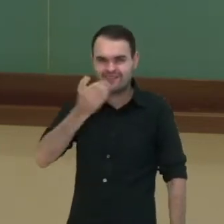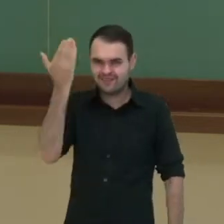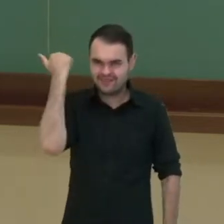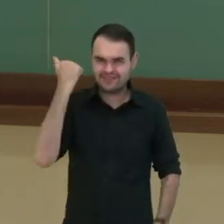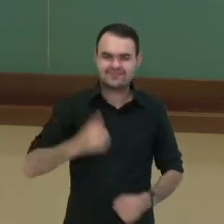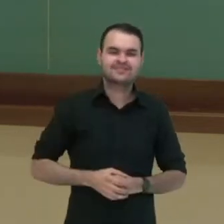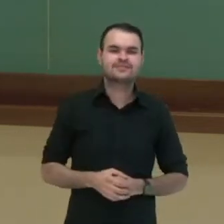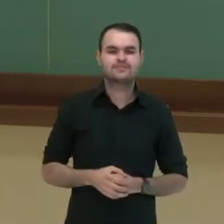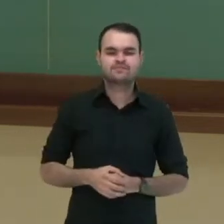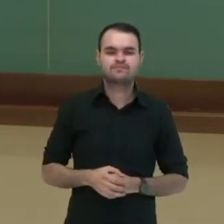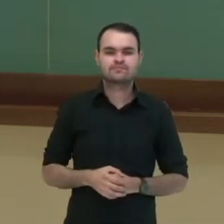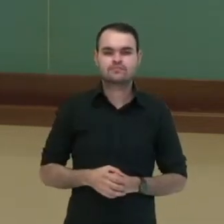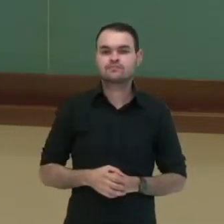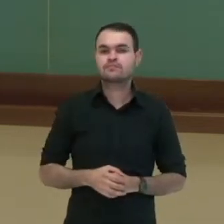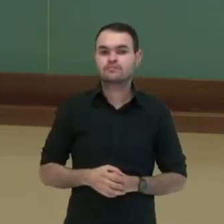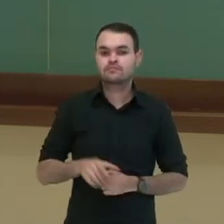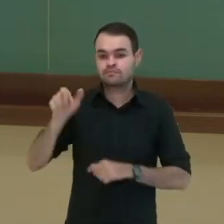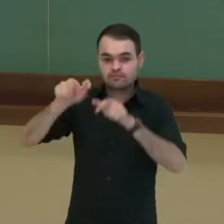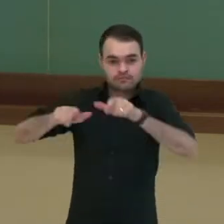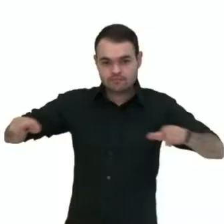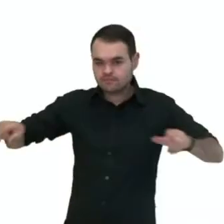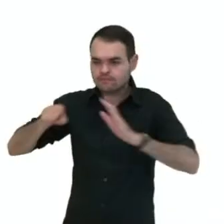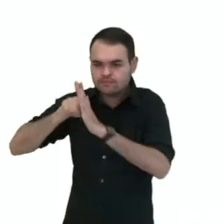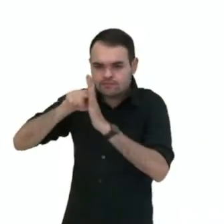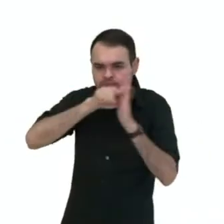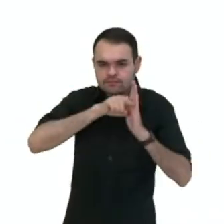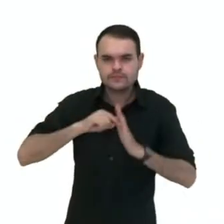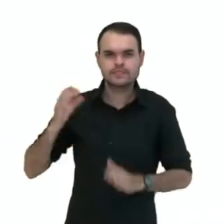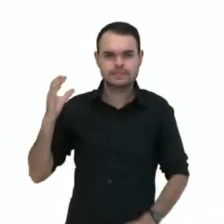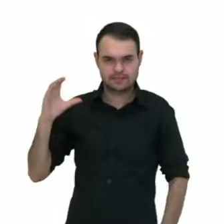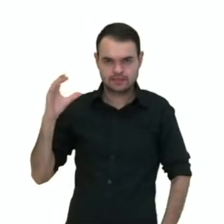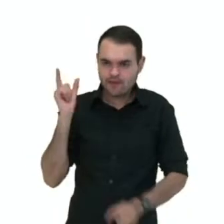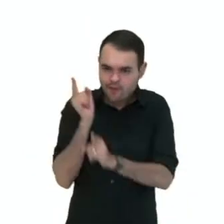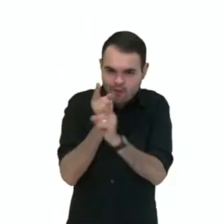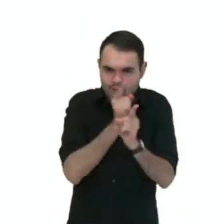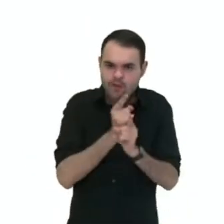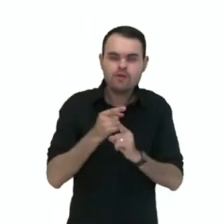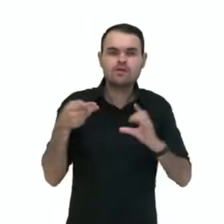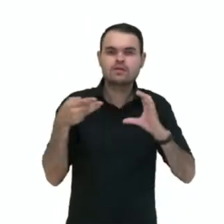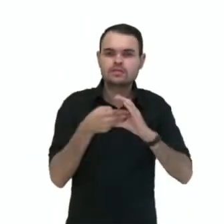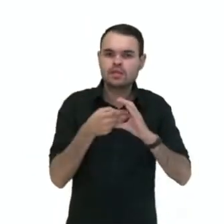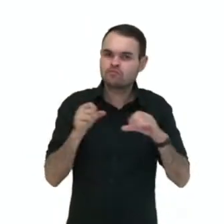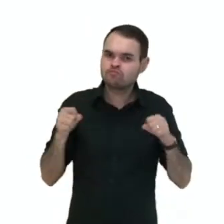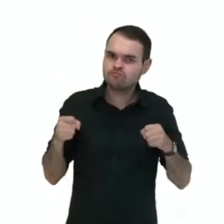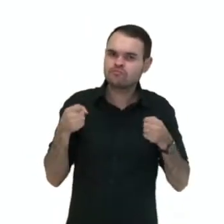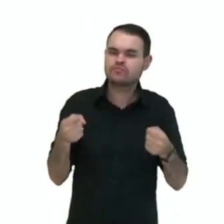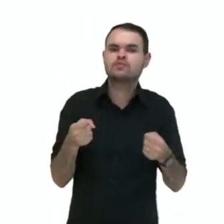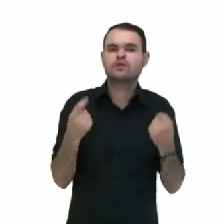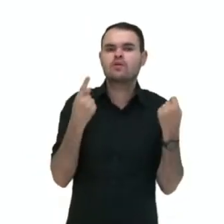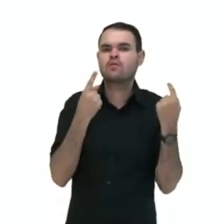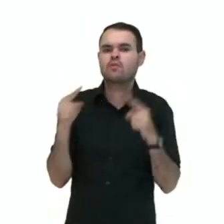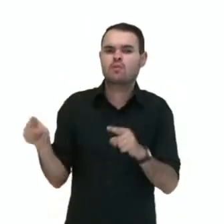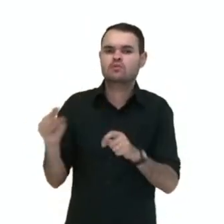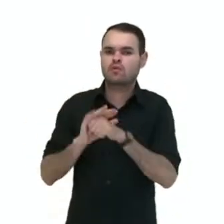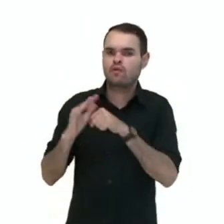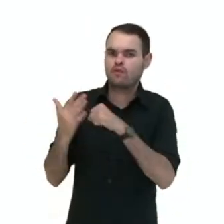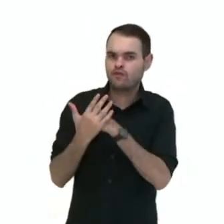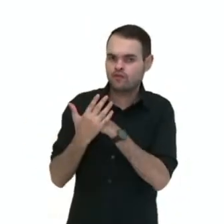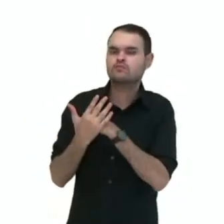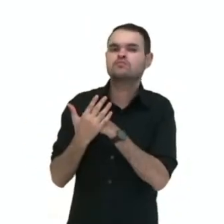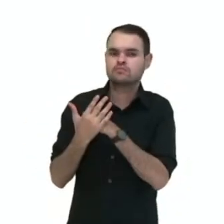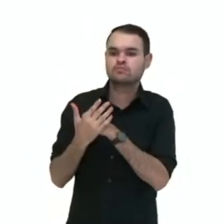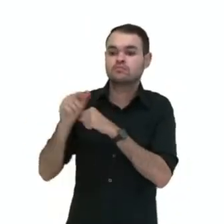lá. Cientistas encontram células de defesa contra o coronavírus